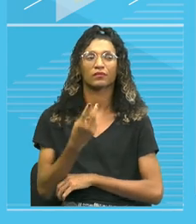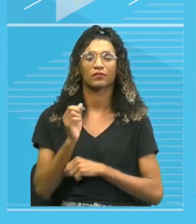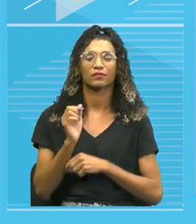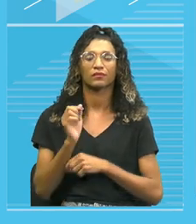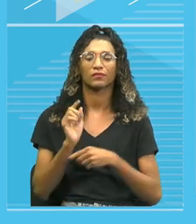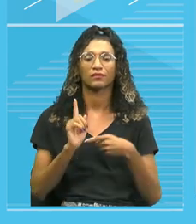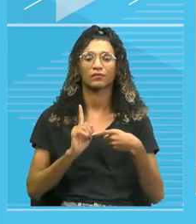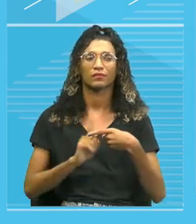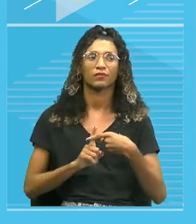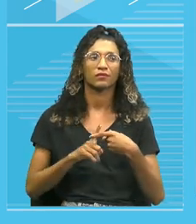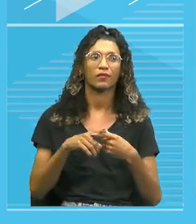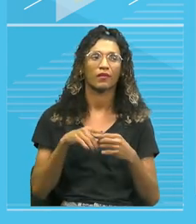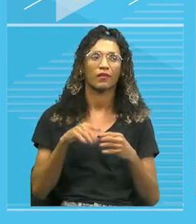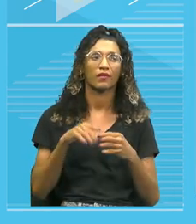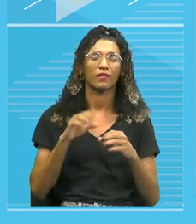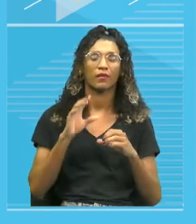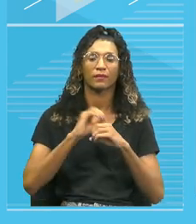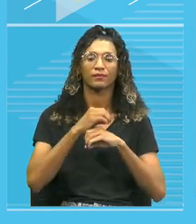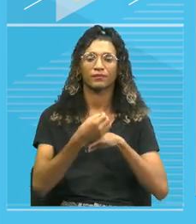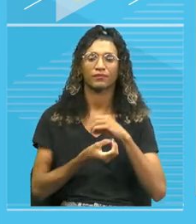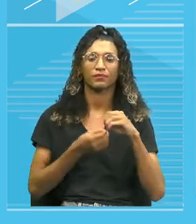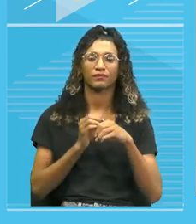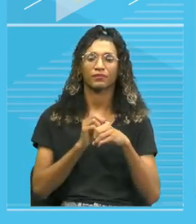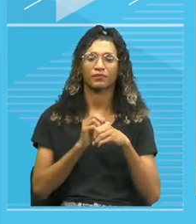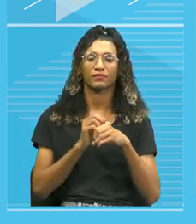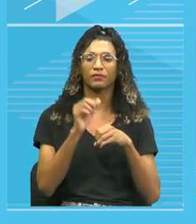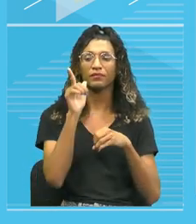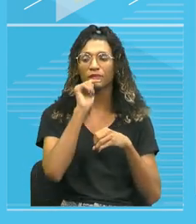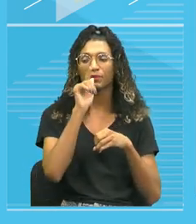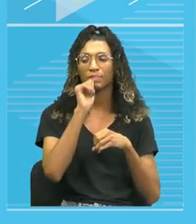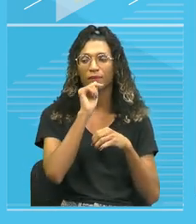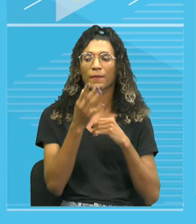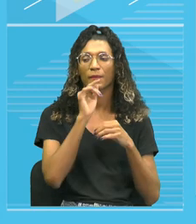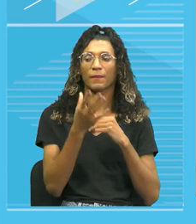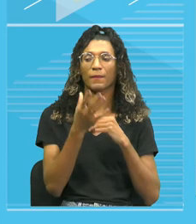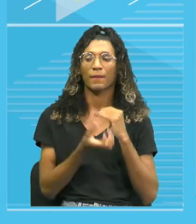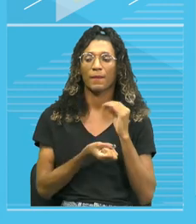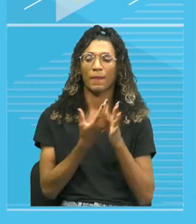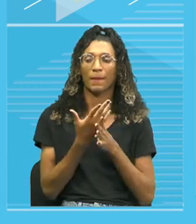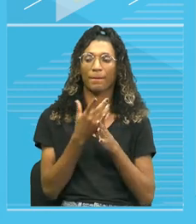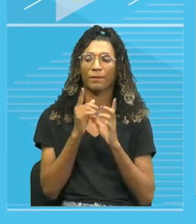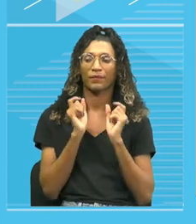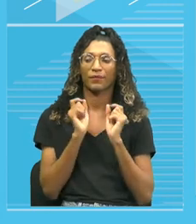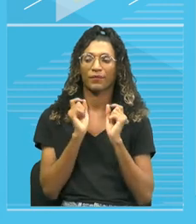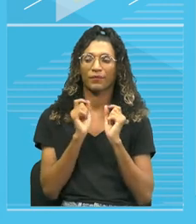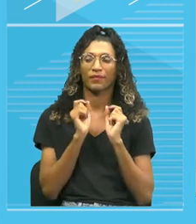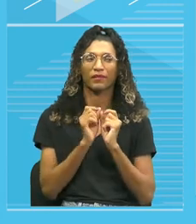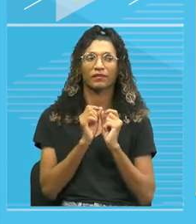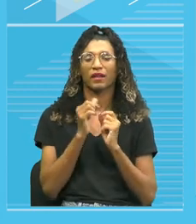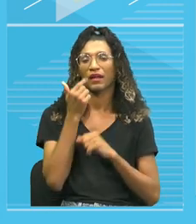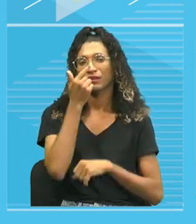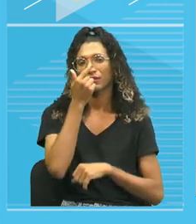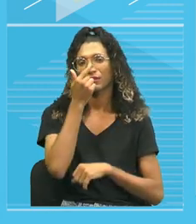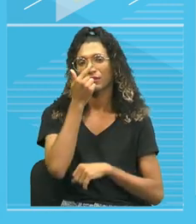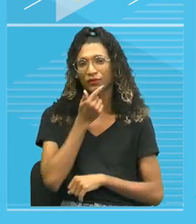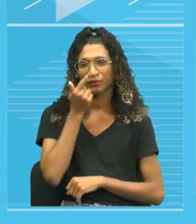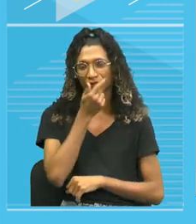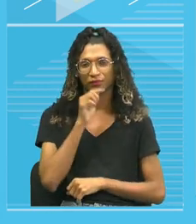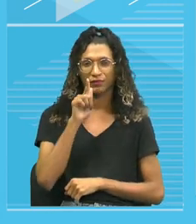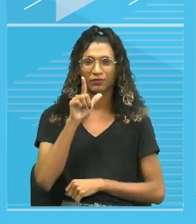mais a molécula de água formando a glicose